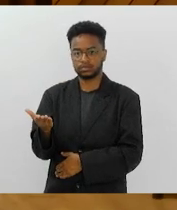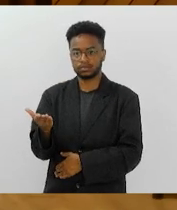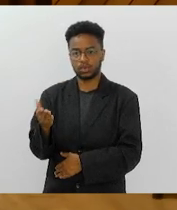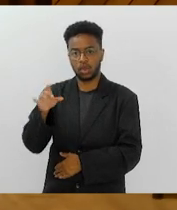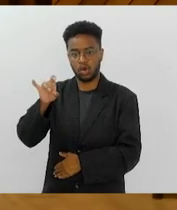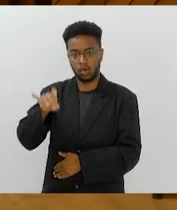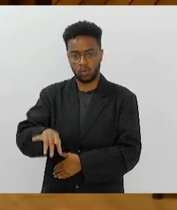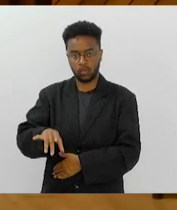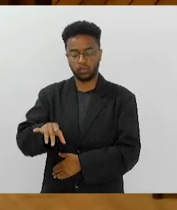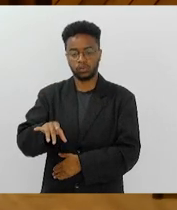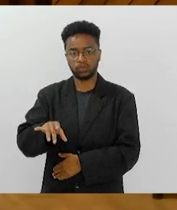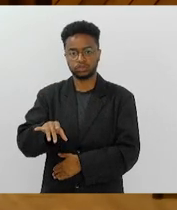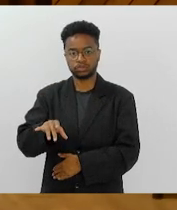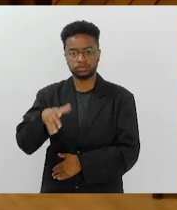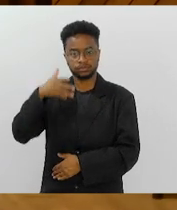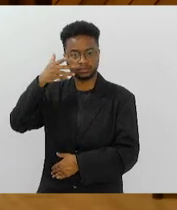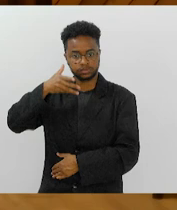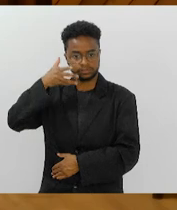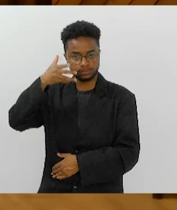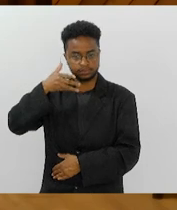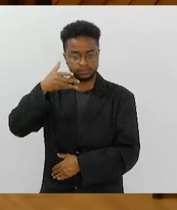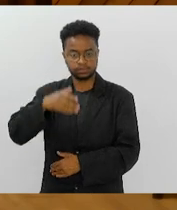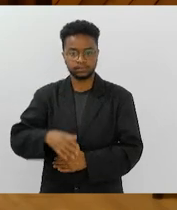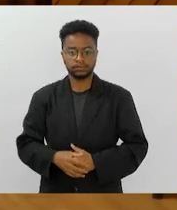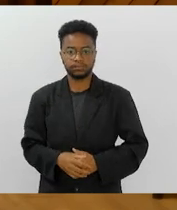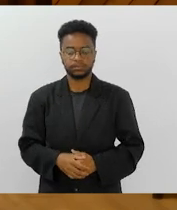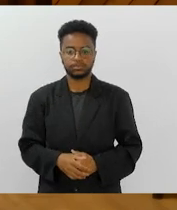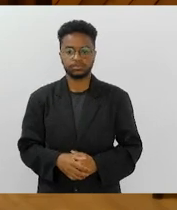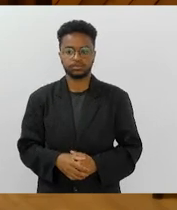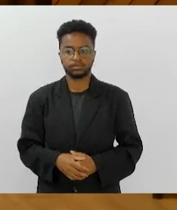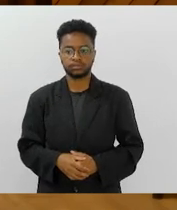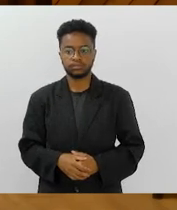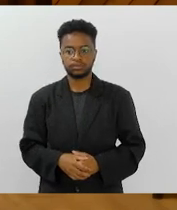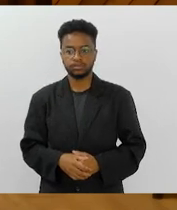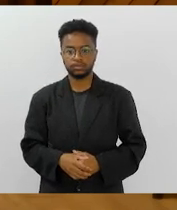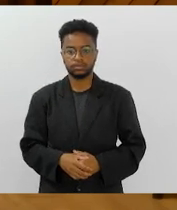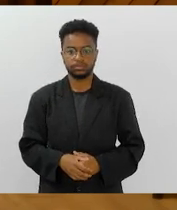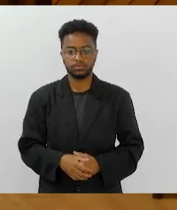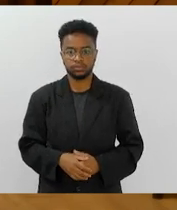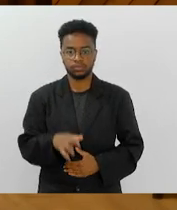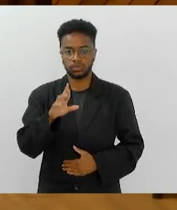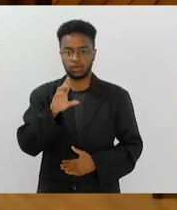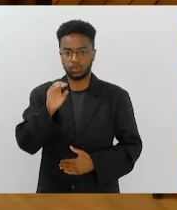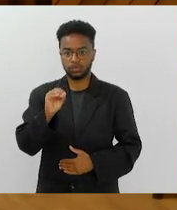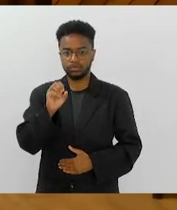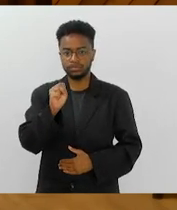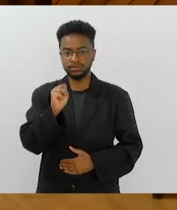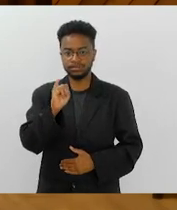última palestrante, que é a Rosineide Freis,